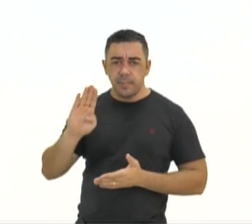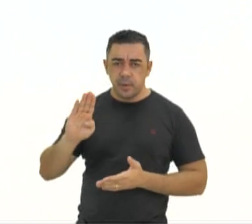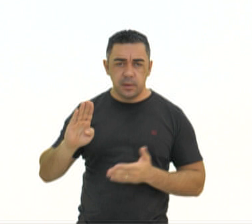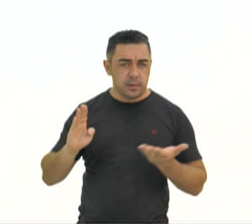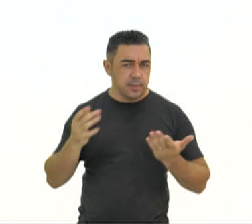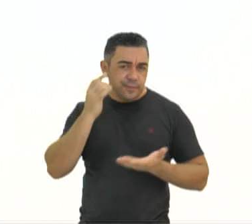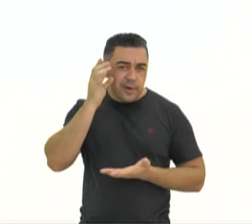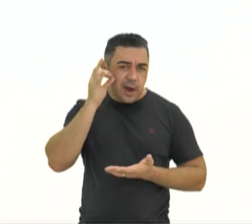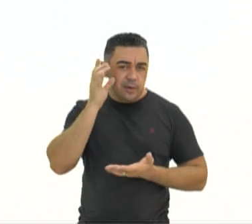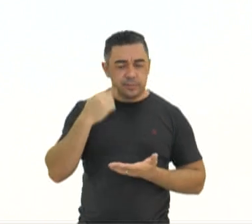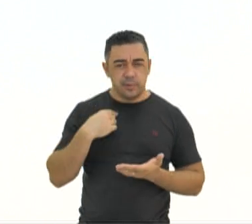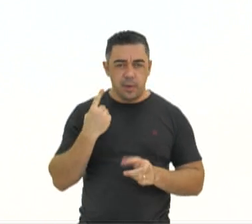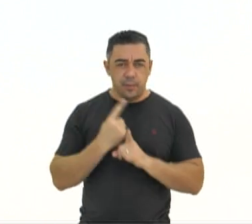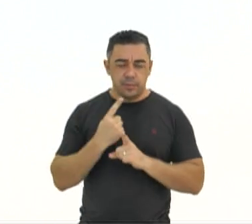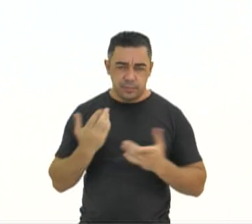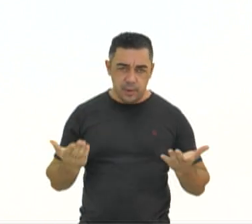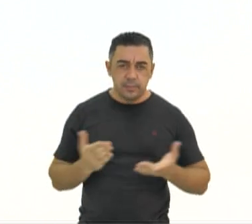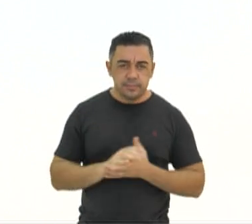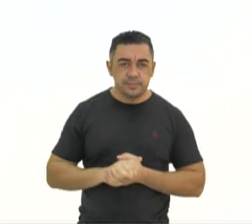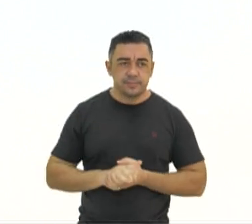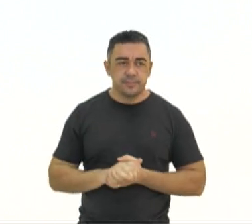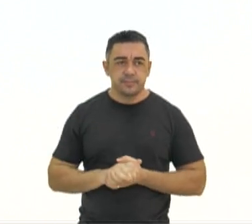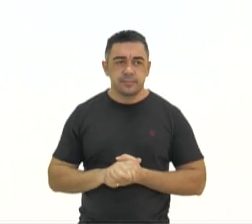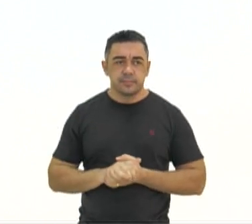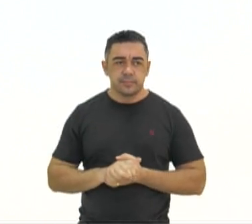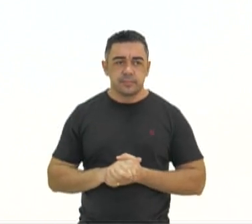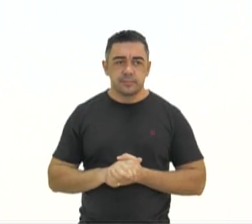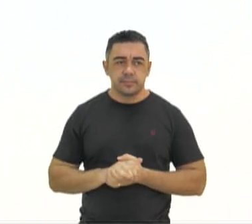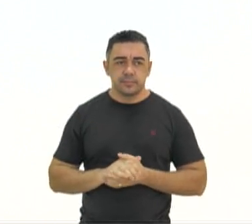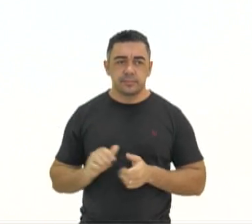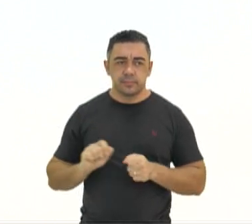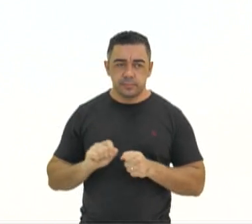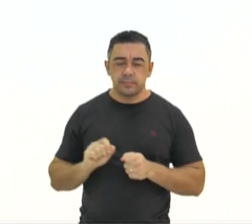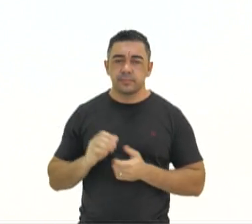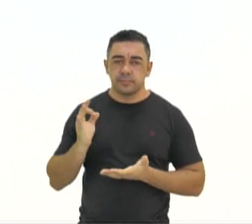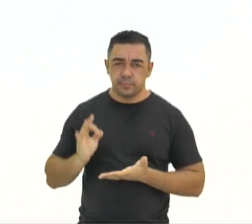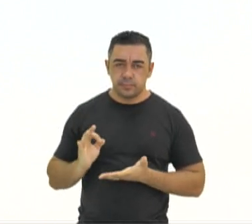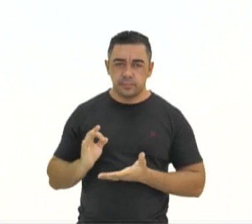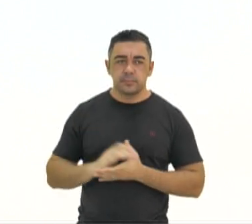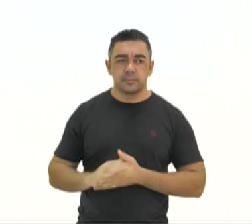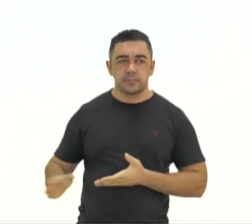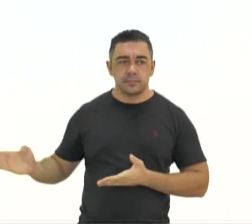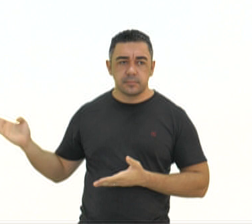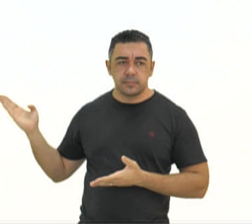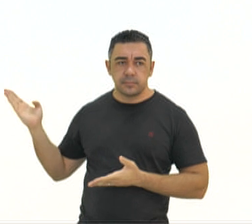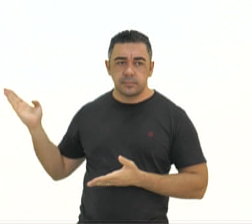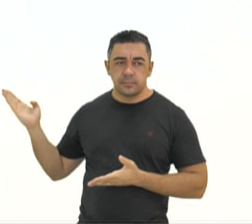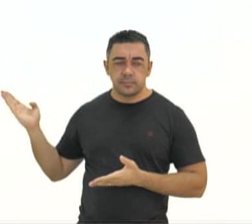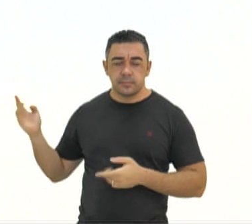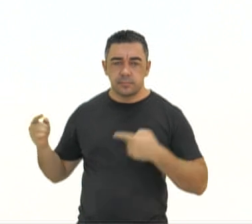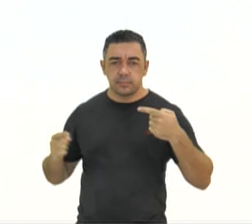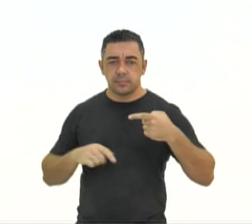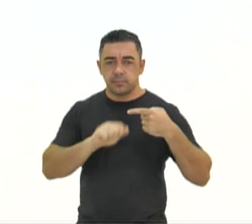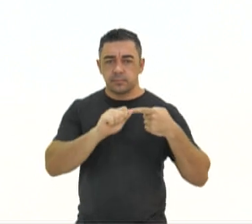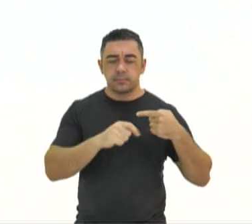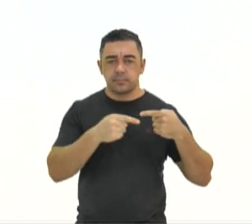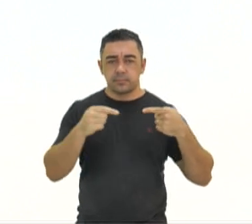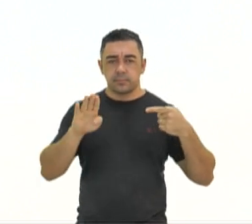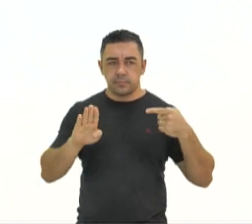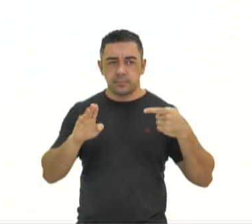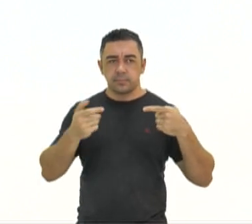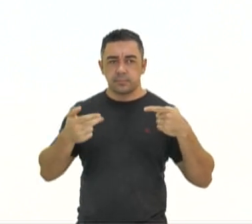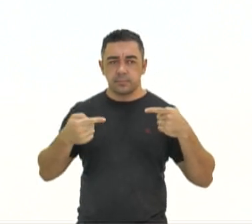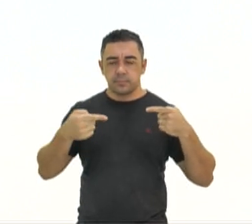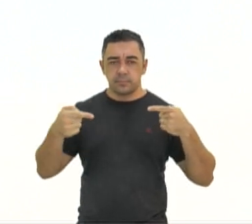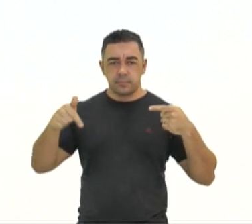que fica mais fácil de eu resolver, né? Então, multipliquei por menos 1, vou ter que menos A menos B é igual a